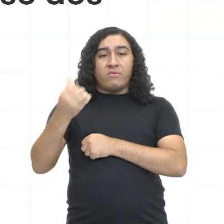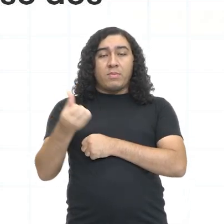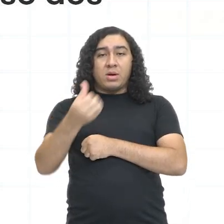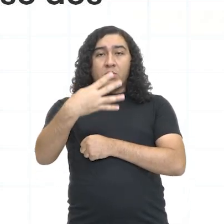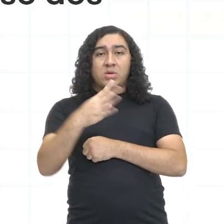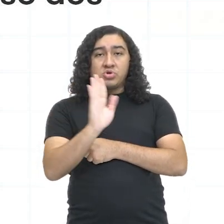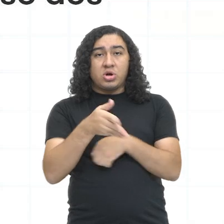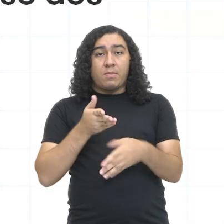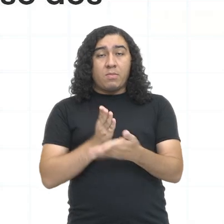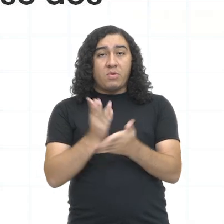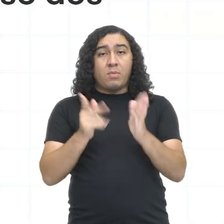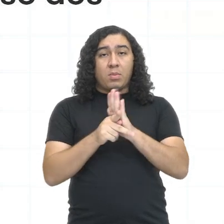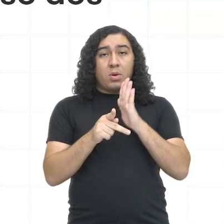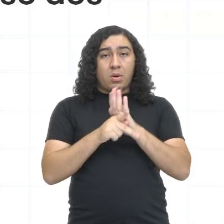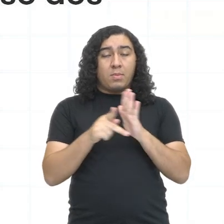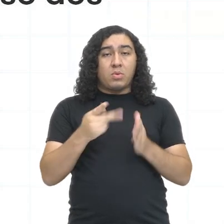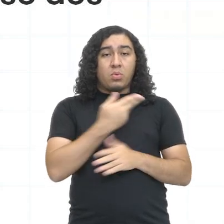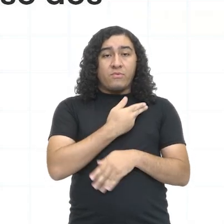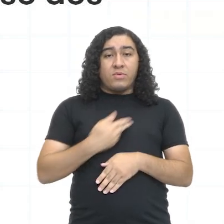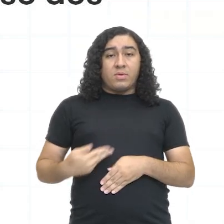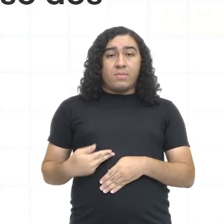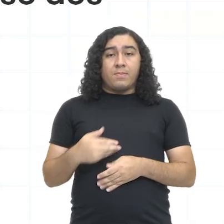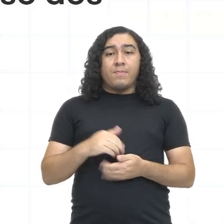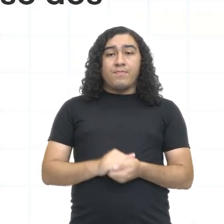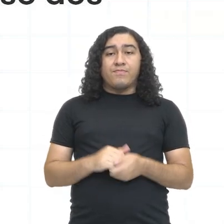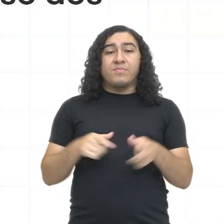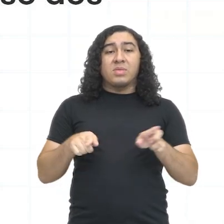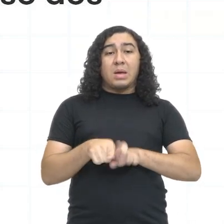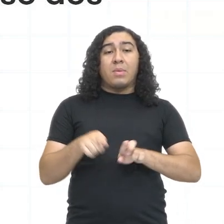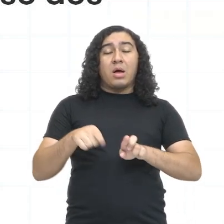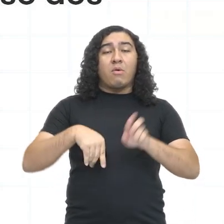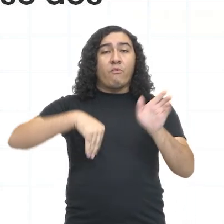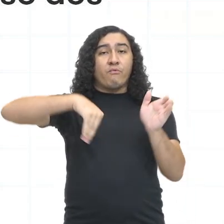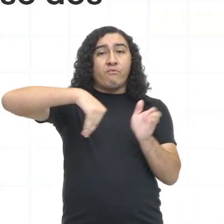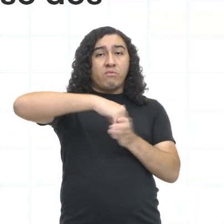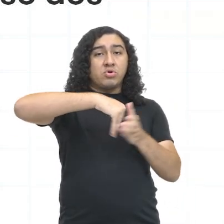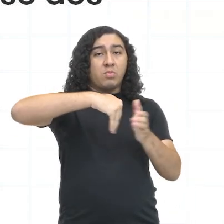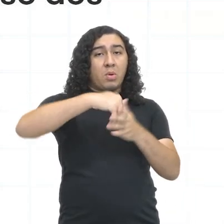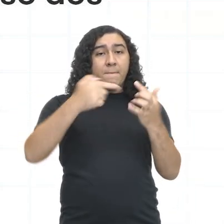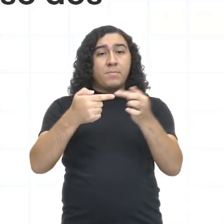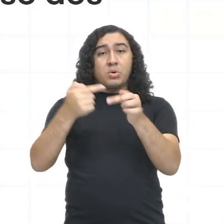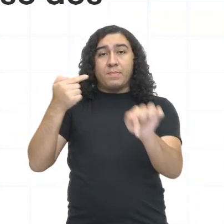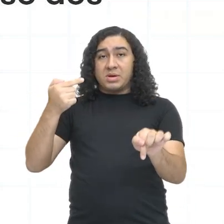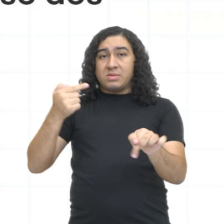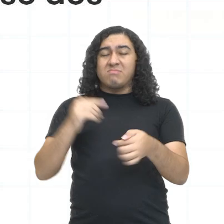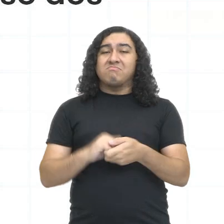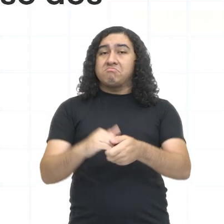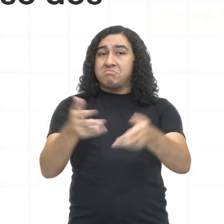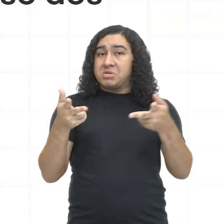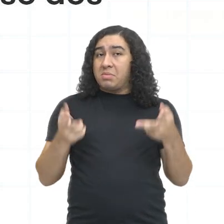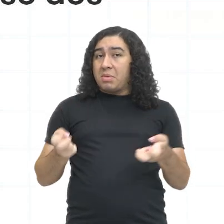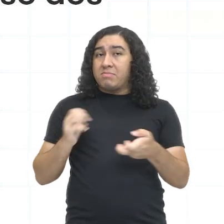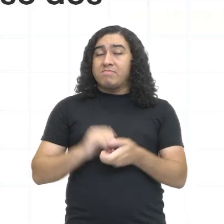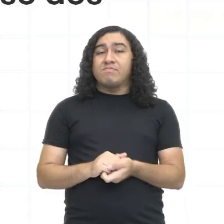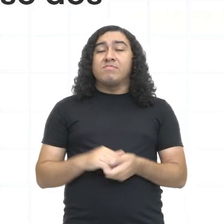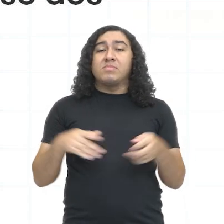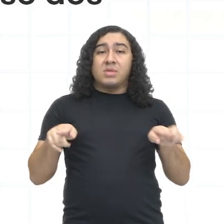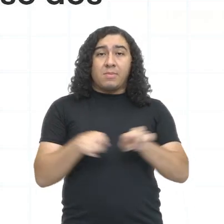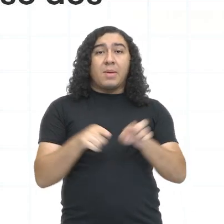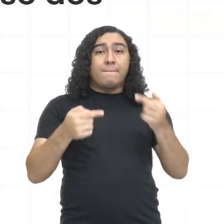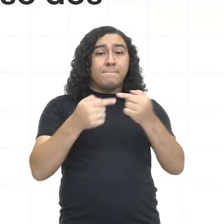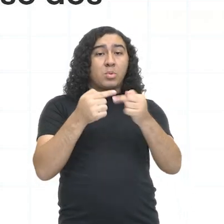Brasil. A transmissão das partidas de futebol foram proibidas. Olha só, até isso a ditadura